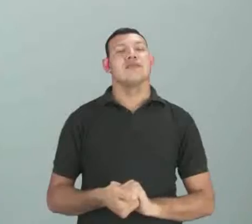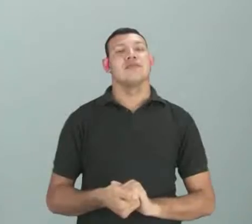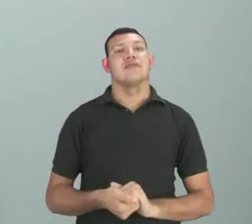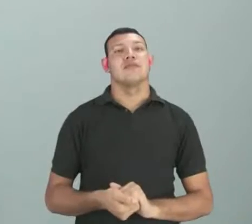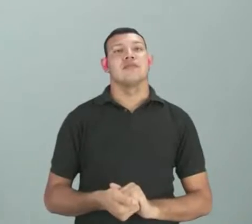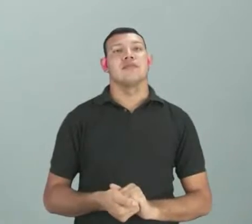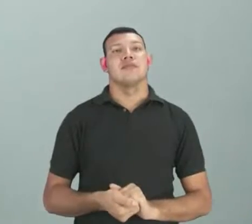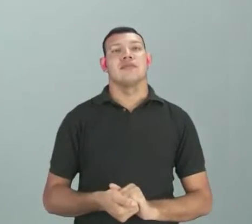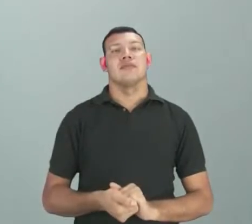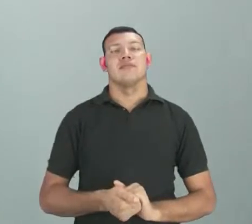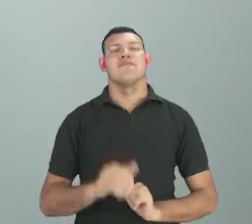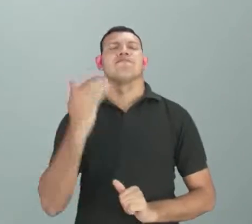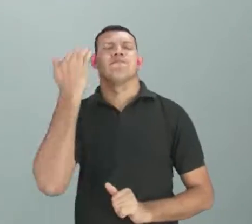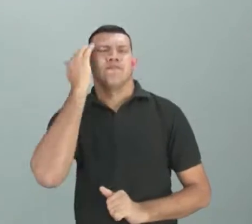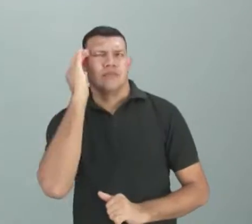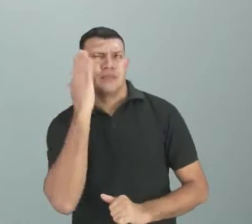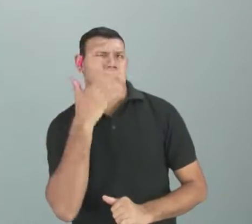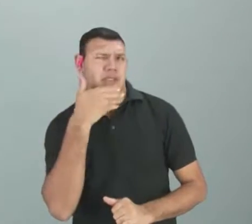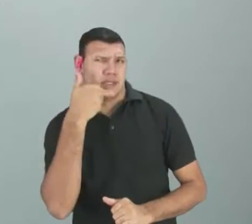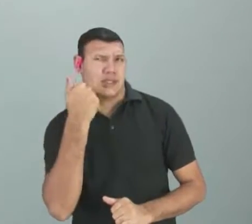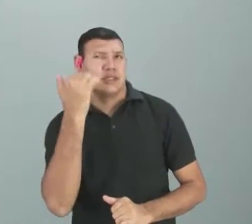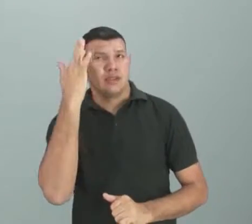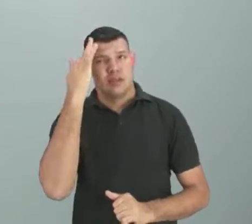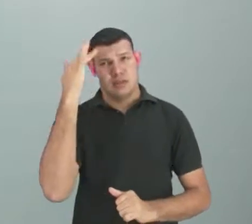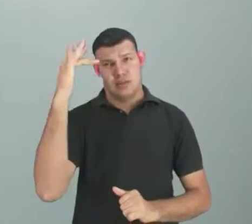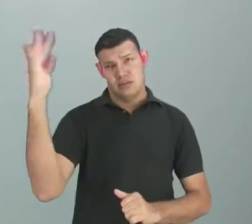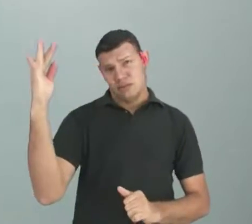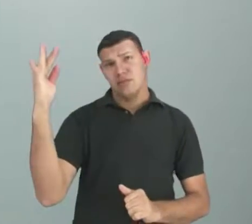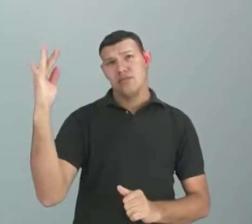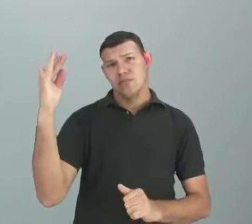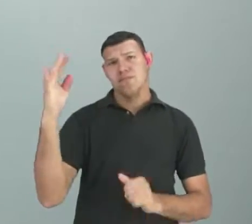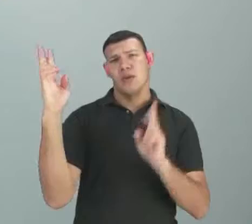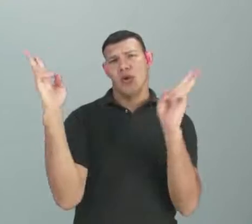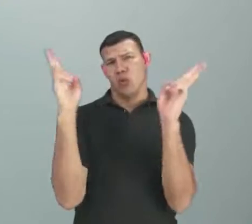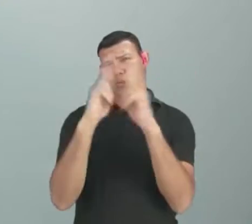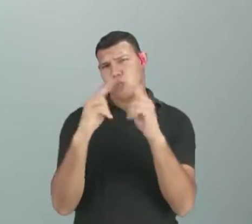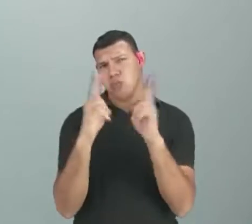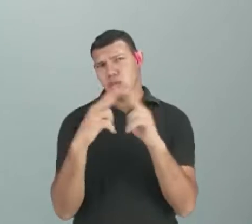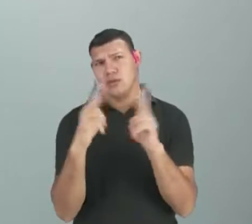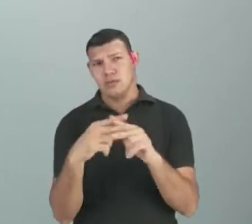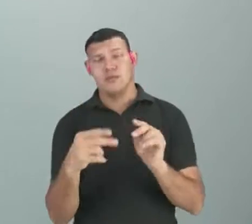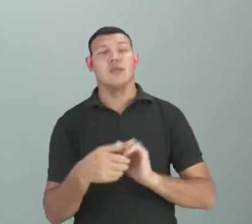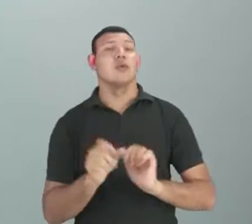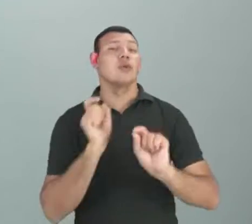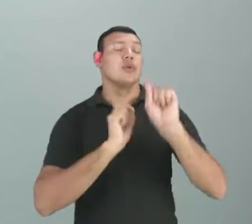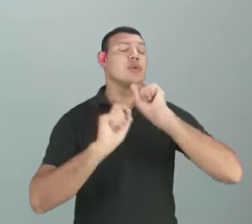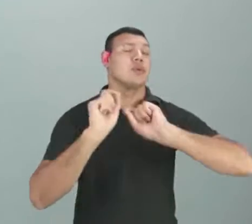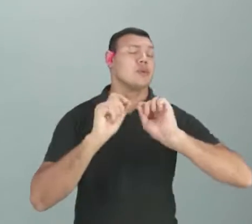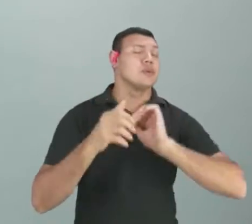Então, para que a gente compreenda melhor sobre essa filosofia das lutas, eles têm